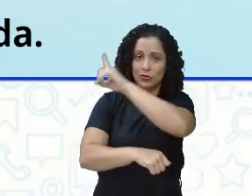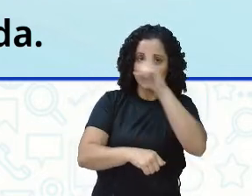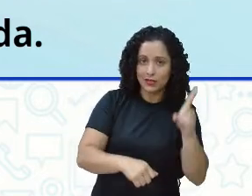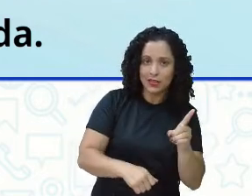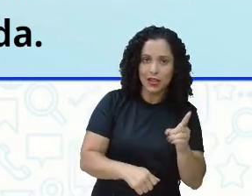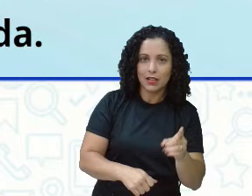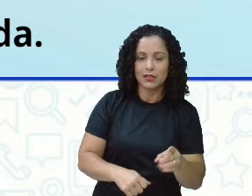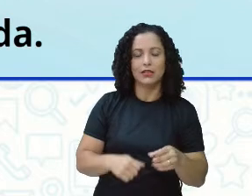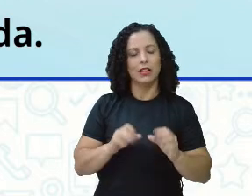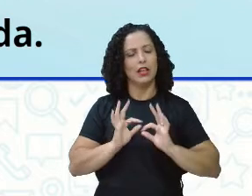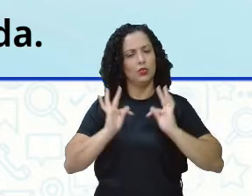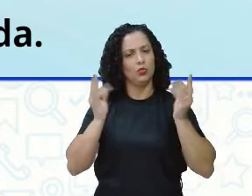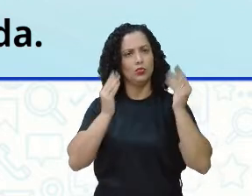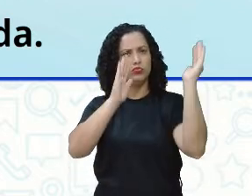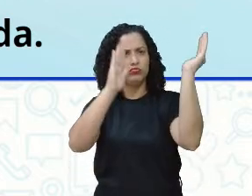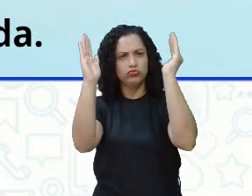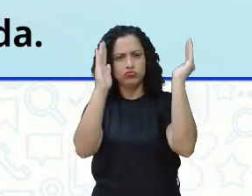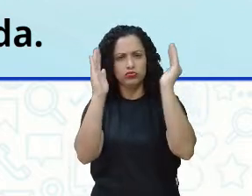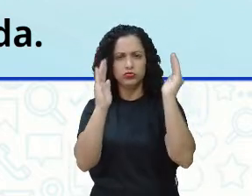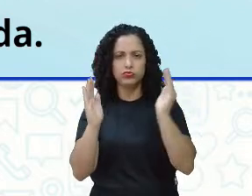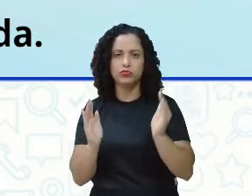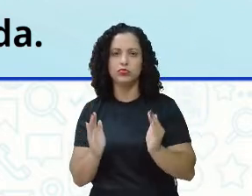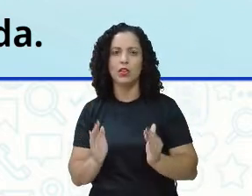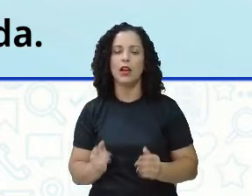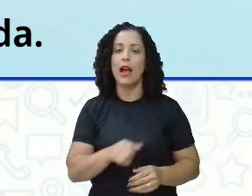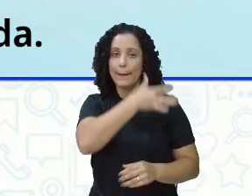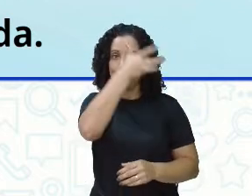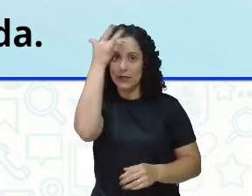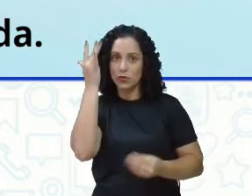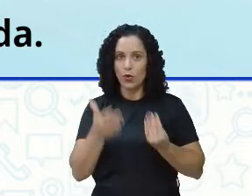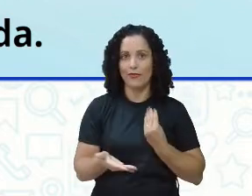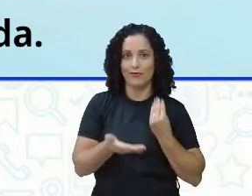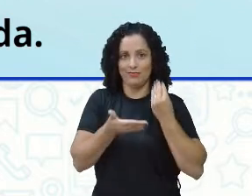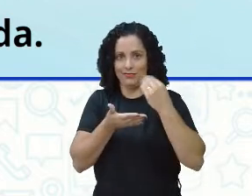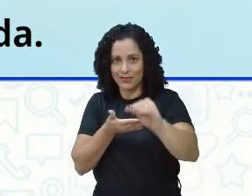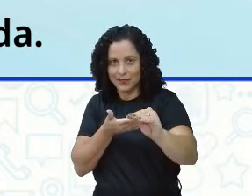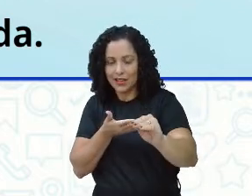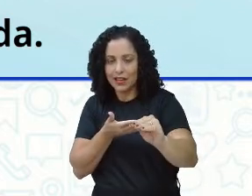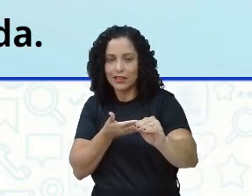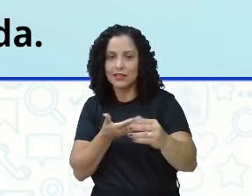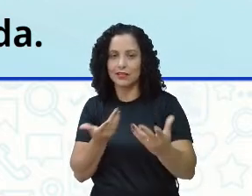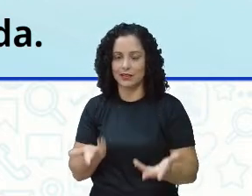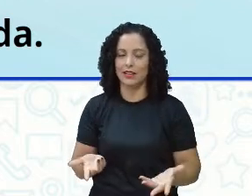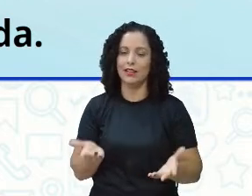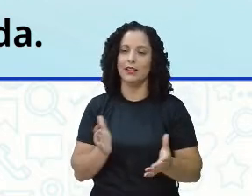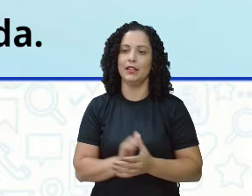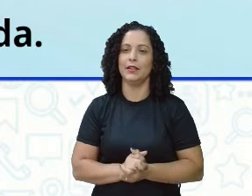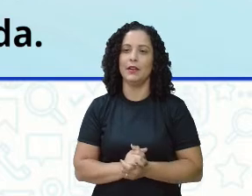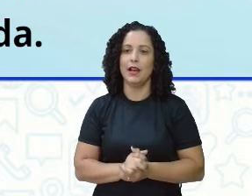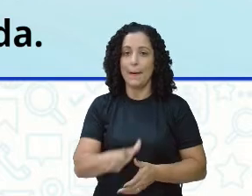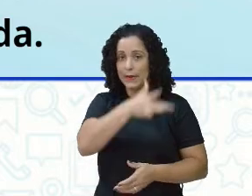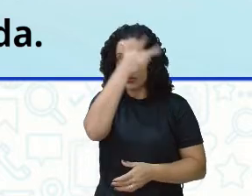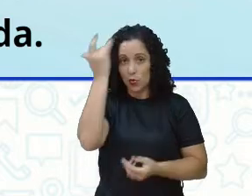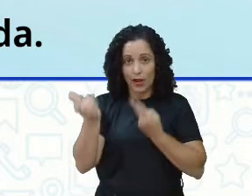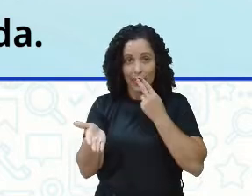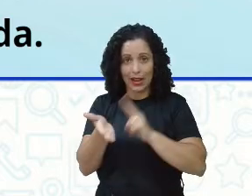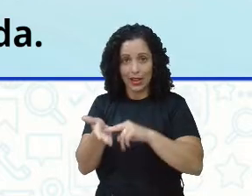dia em que eu escrevi a carta, o destinatário, que é a pessoa que vai receber a